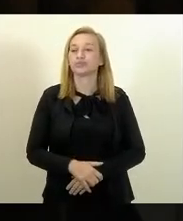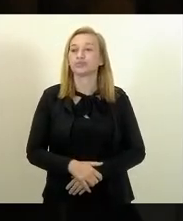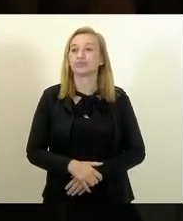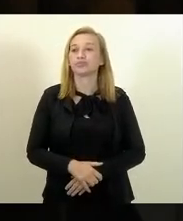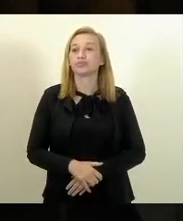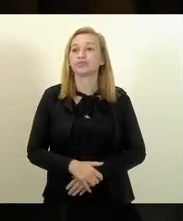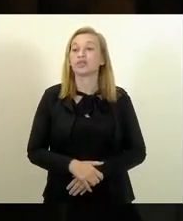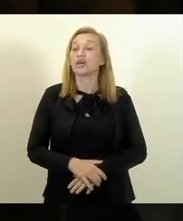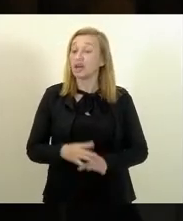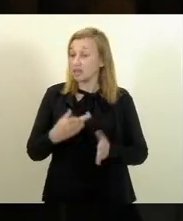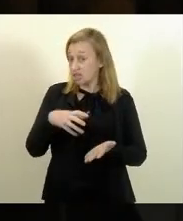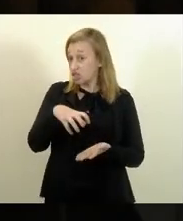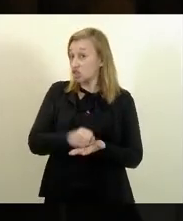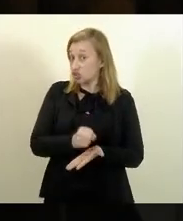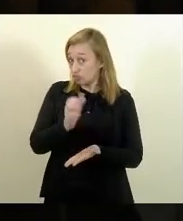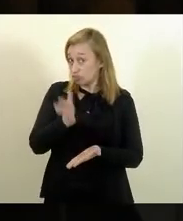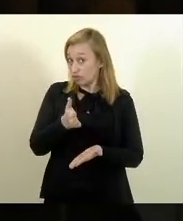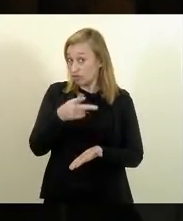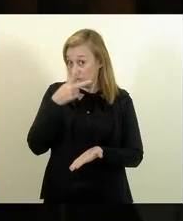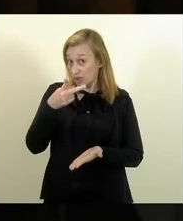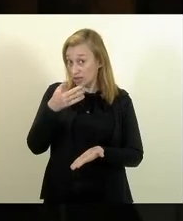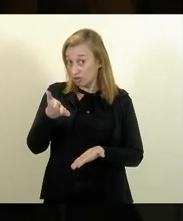Feita essa nota e esse registro,